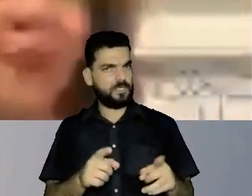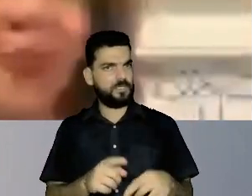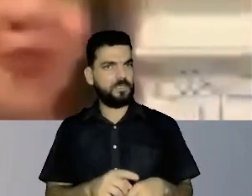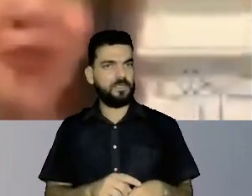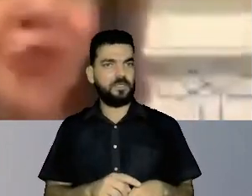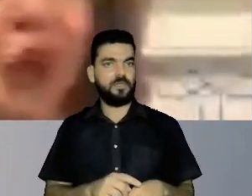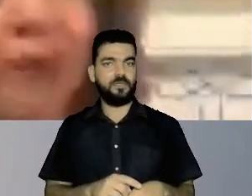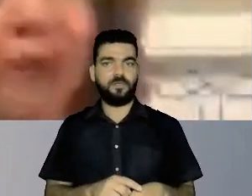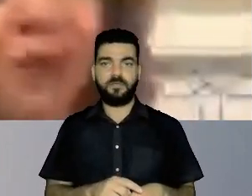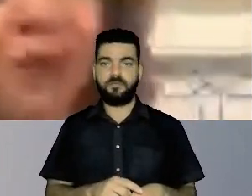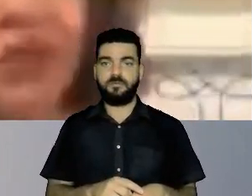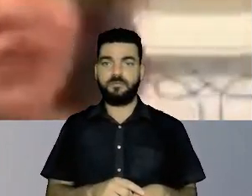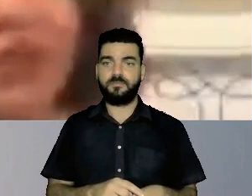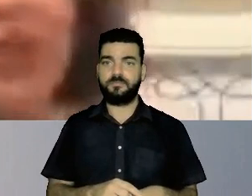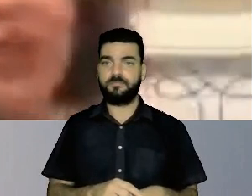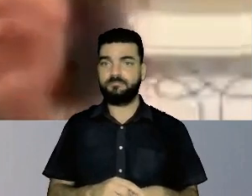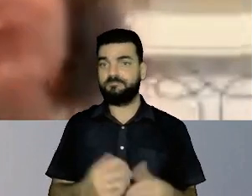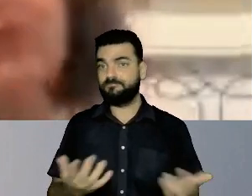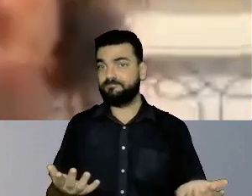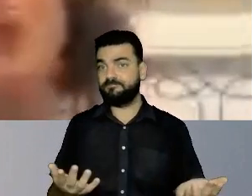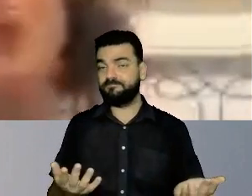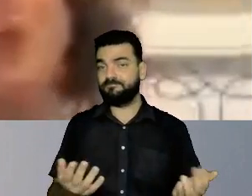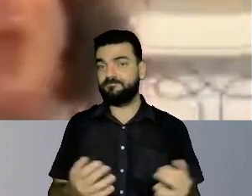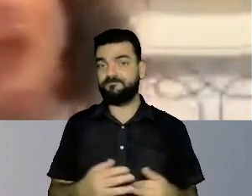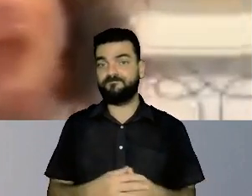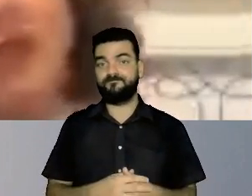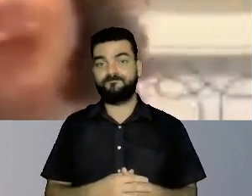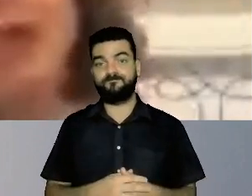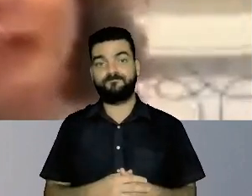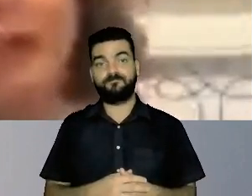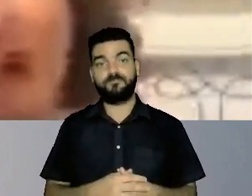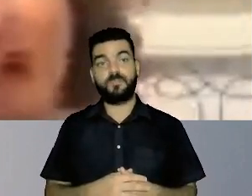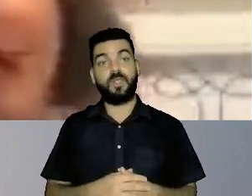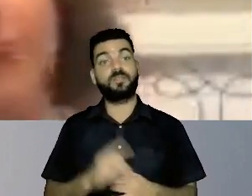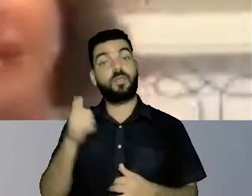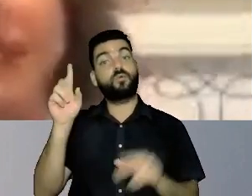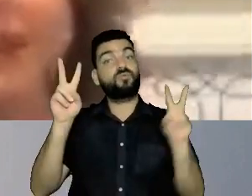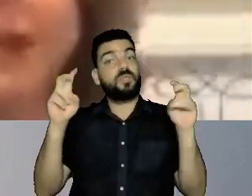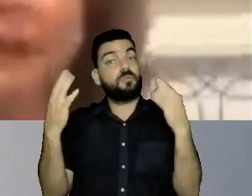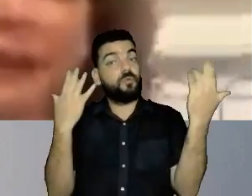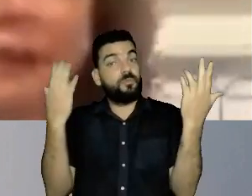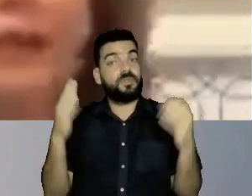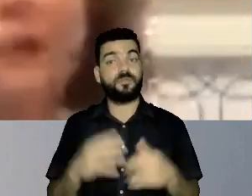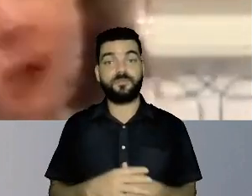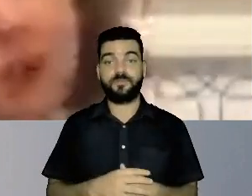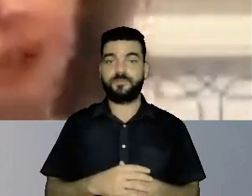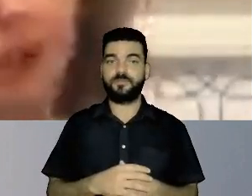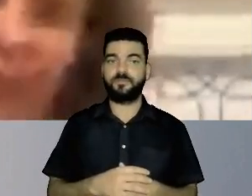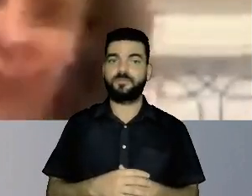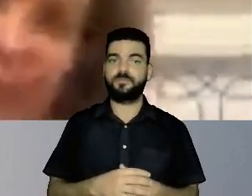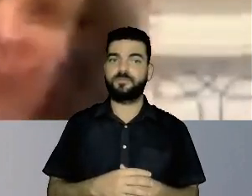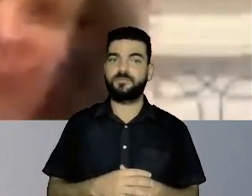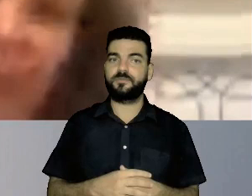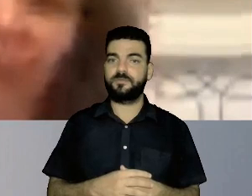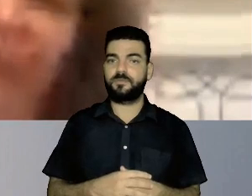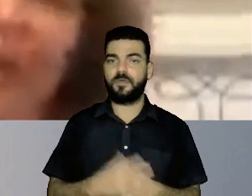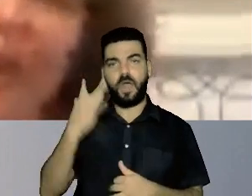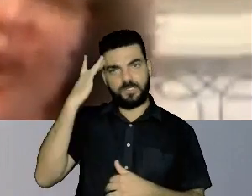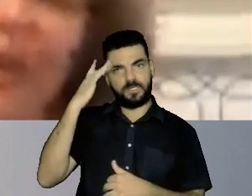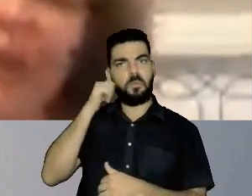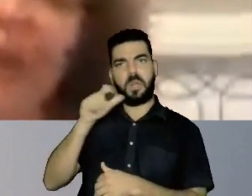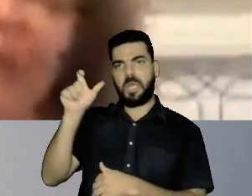trabalha, sim, mas totalmente dissociado. Não que os homens não tenham uma roupa diferente para trabalhar, mas não é tão diferente,